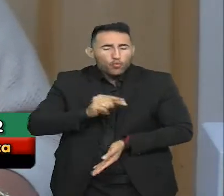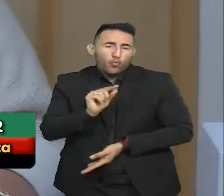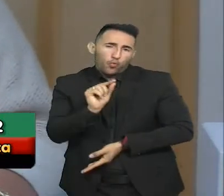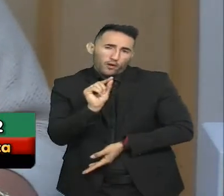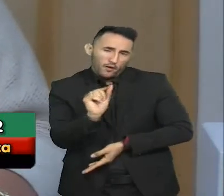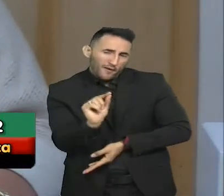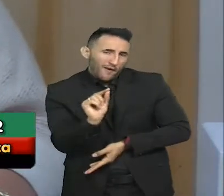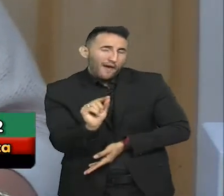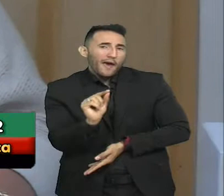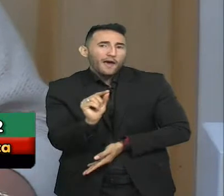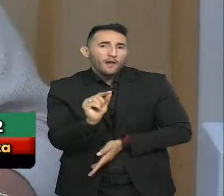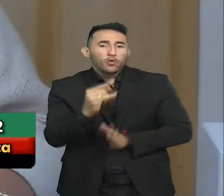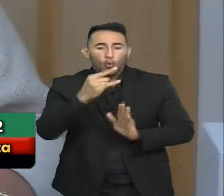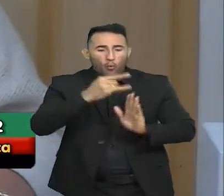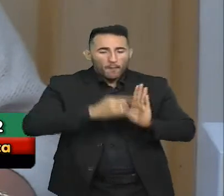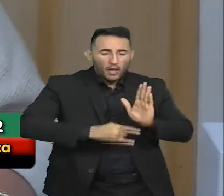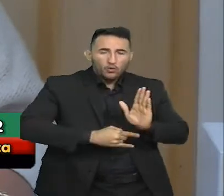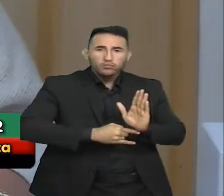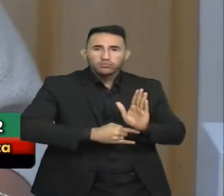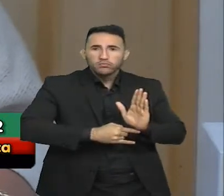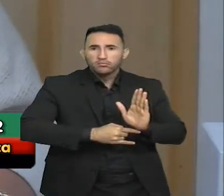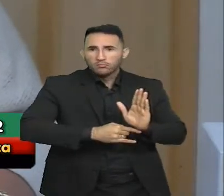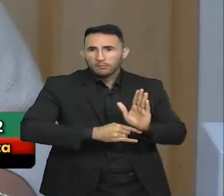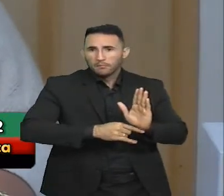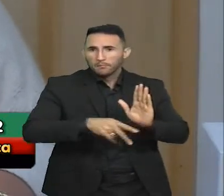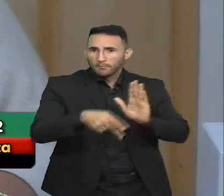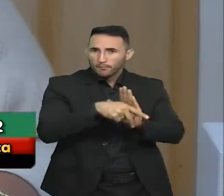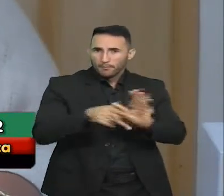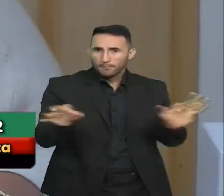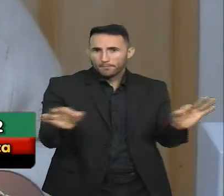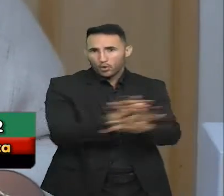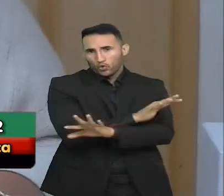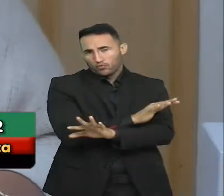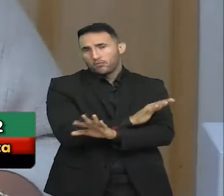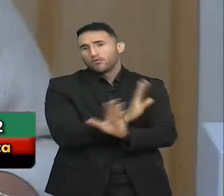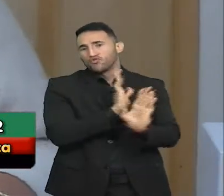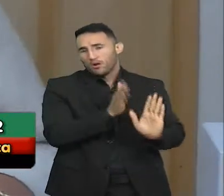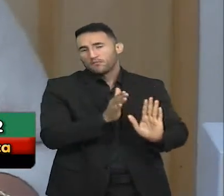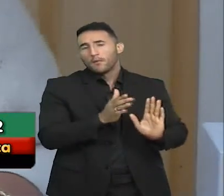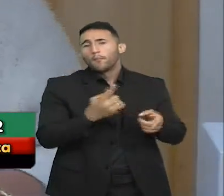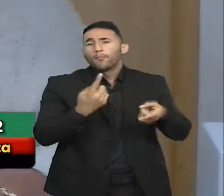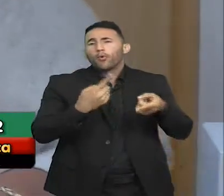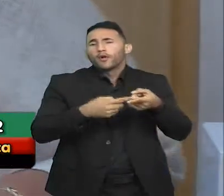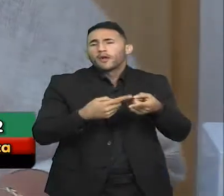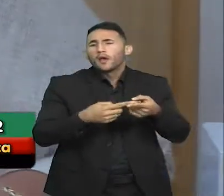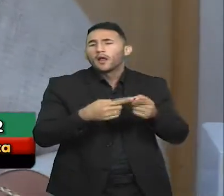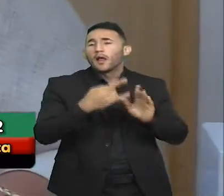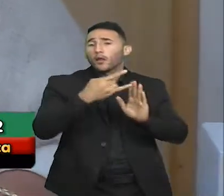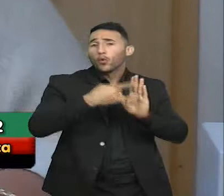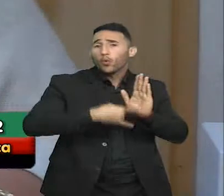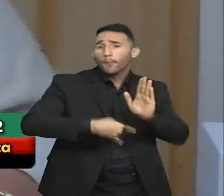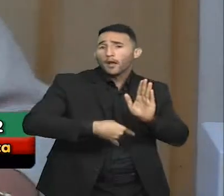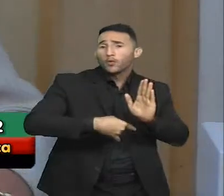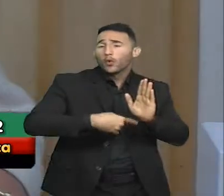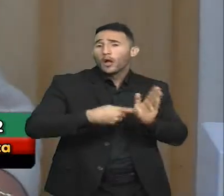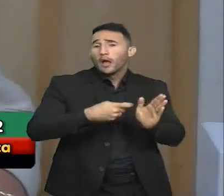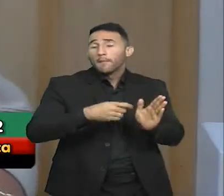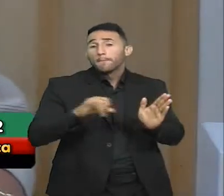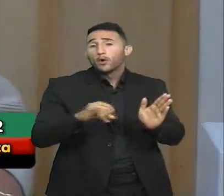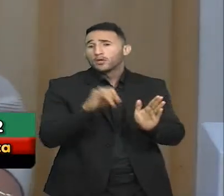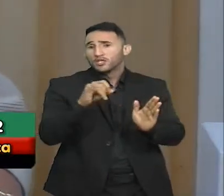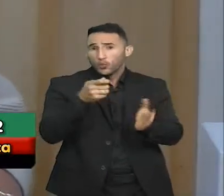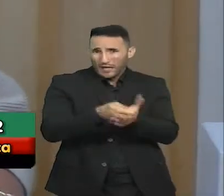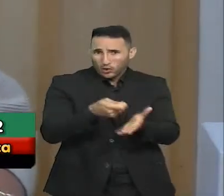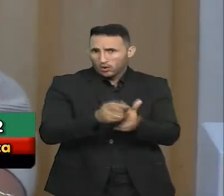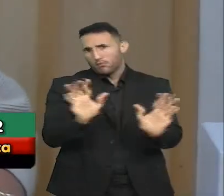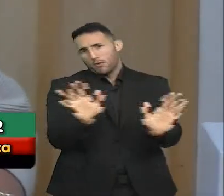pediram a regularização, né, Zazi? Pediram ajuda para a regularização da casa. E por que essa regularização é importante? É obrigatória? Lógico